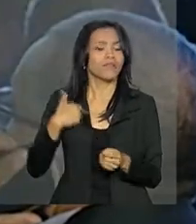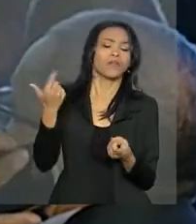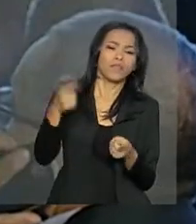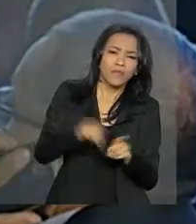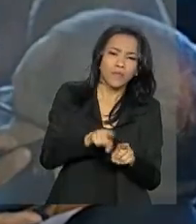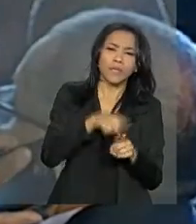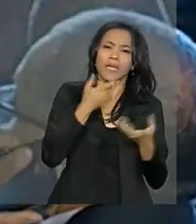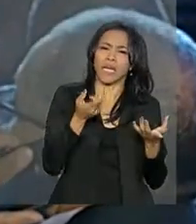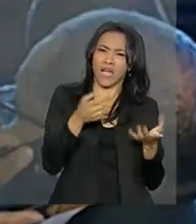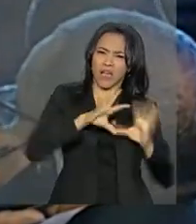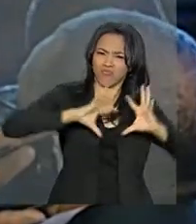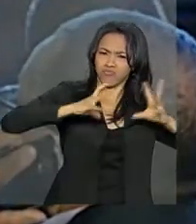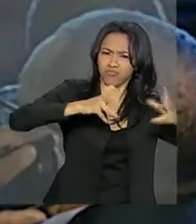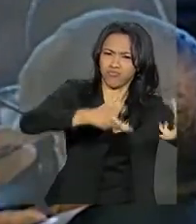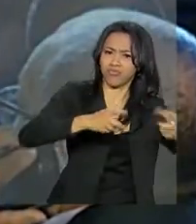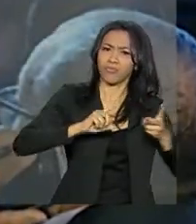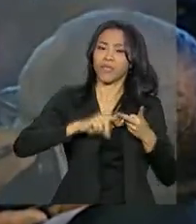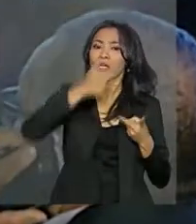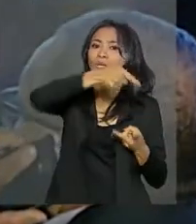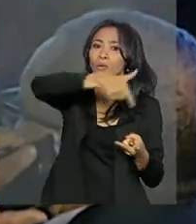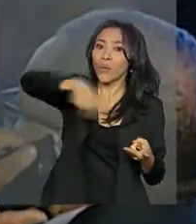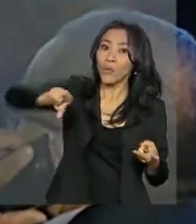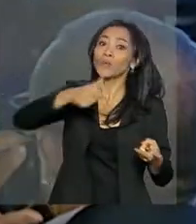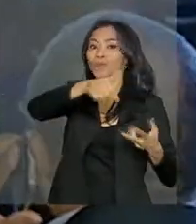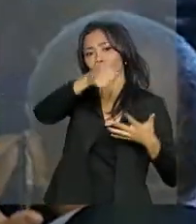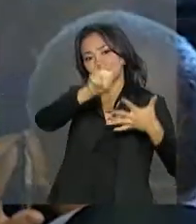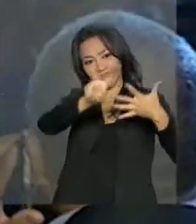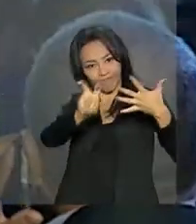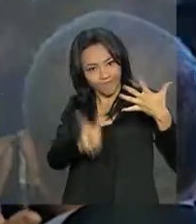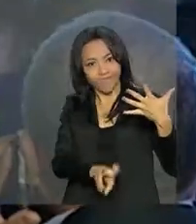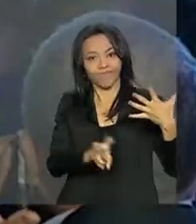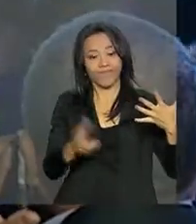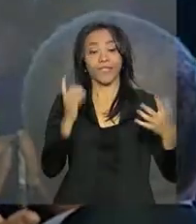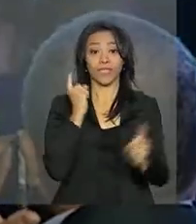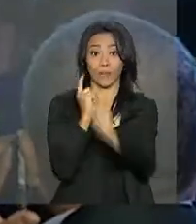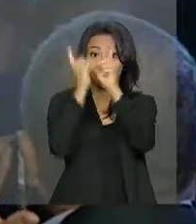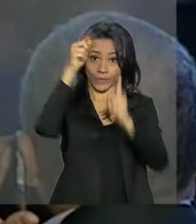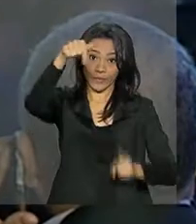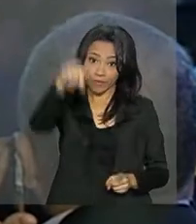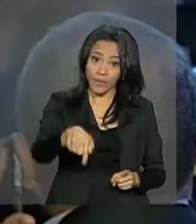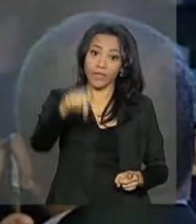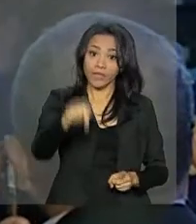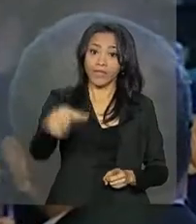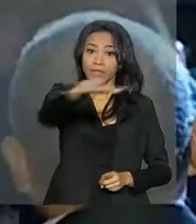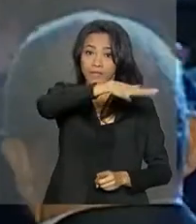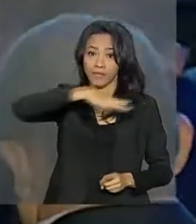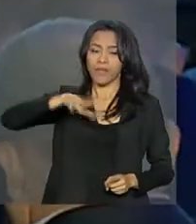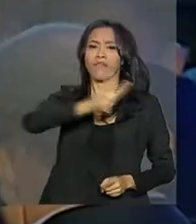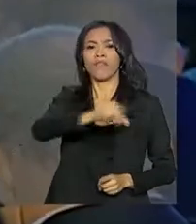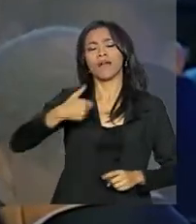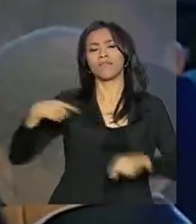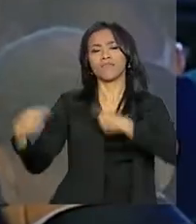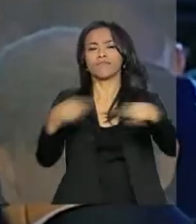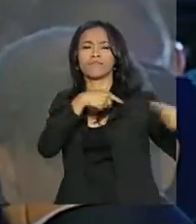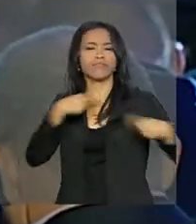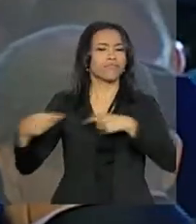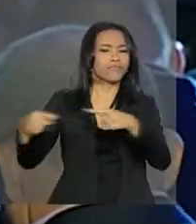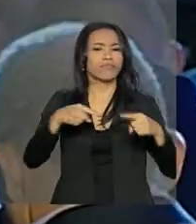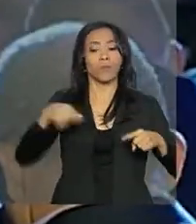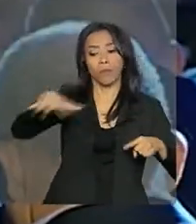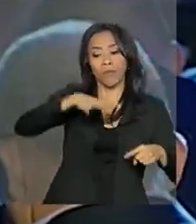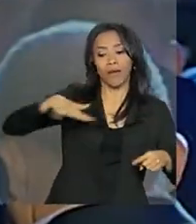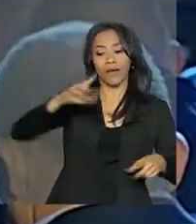e também a inteligência artificial esse encontro aqui no centro internacional de convenções para debater a situação de um setor da economia